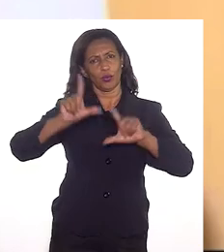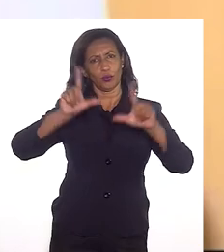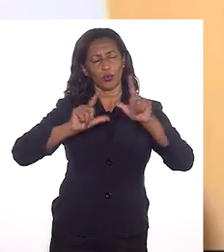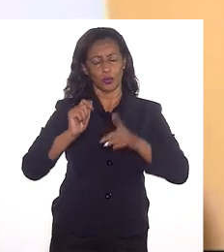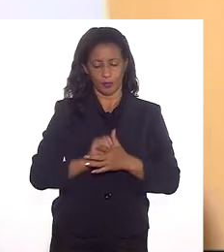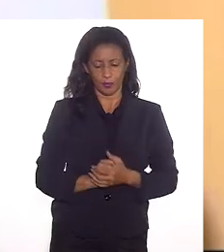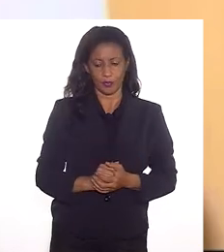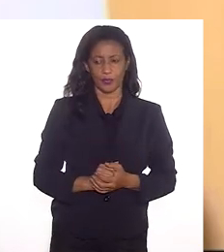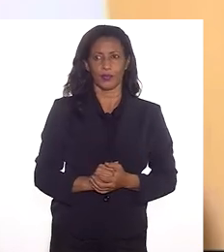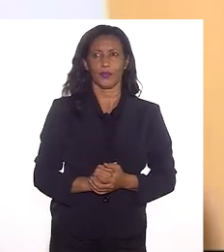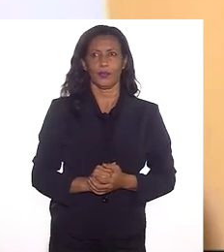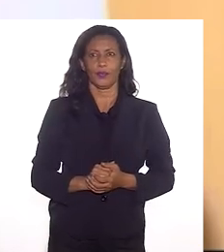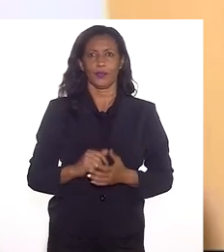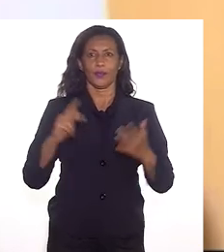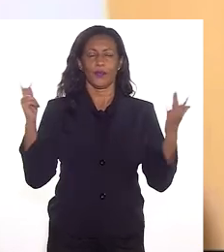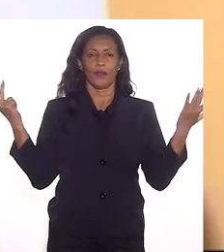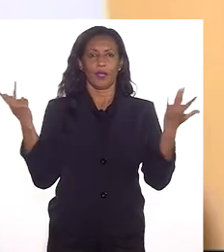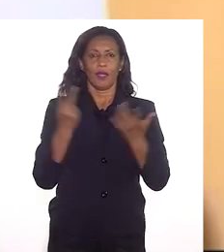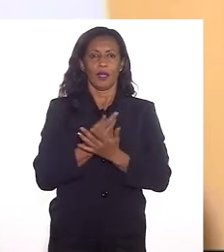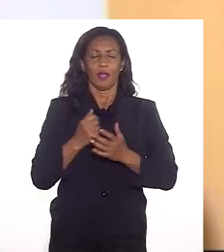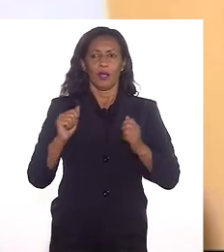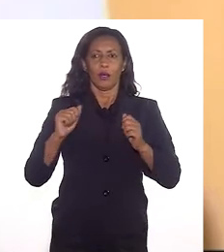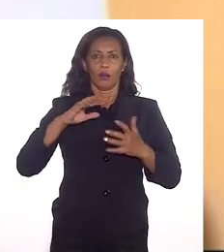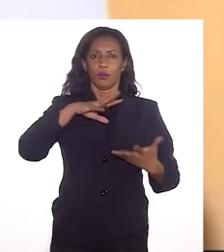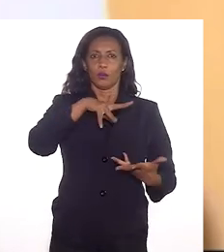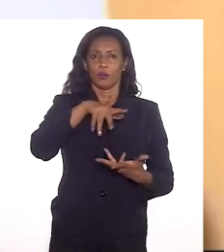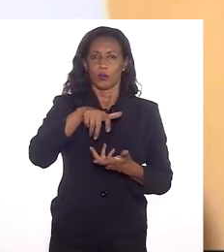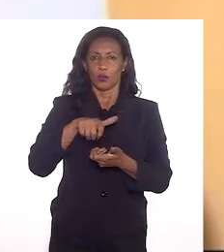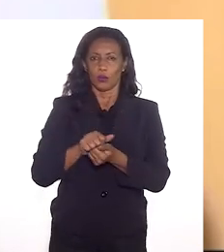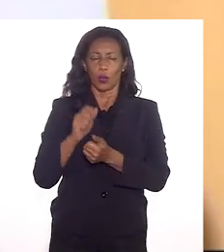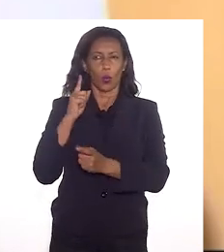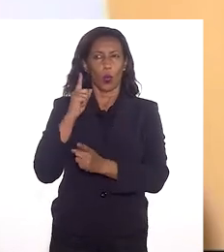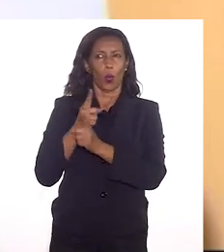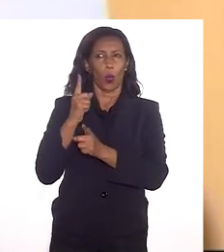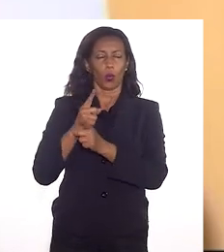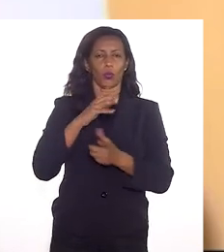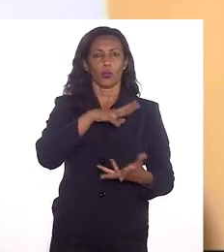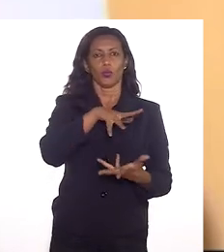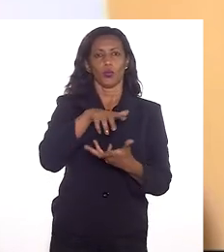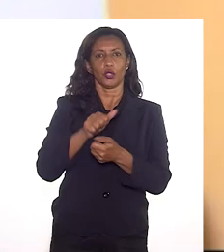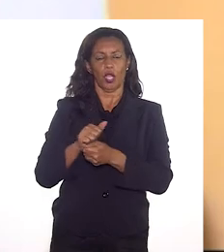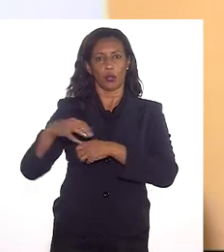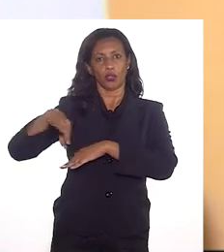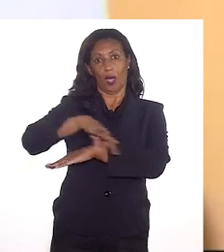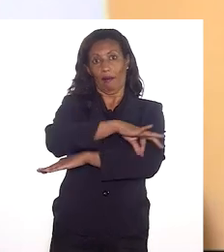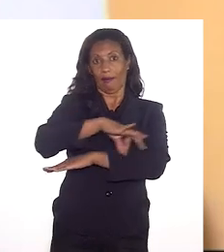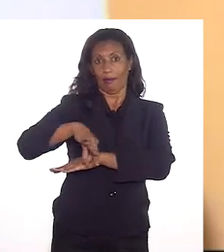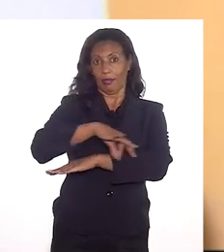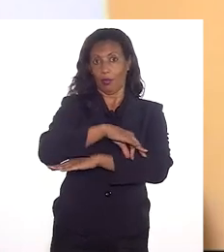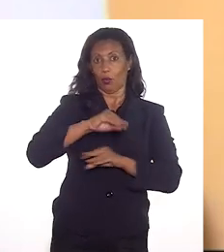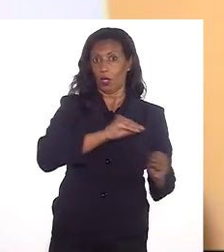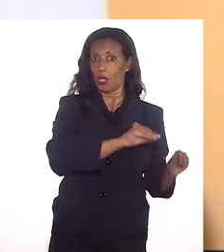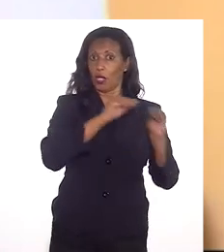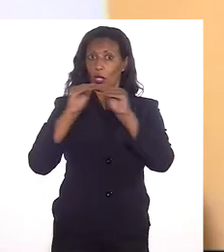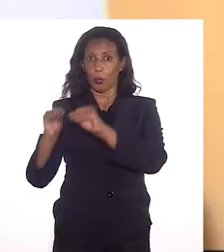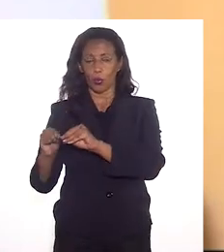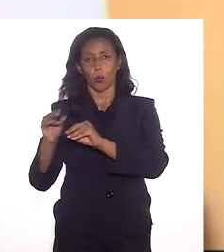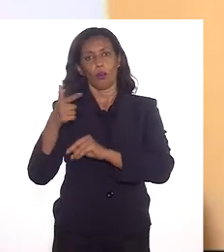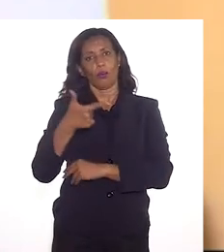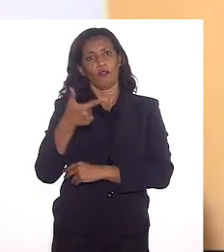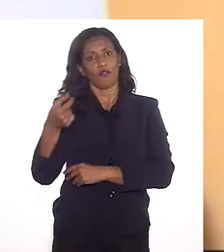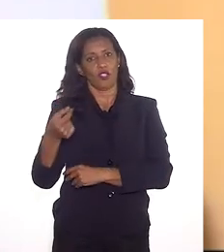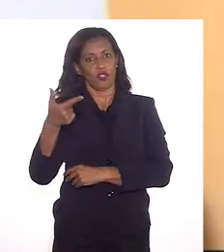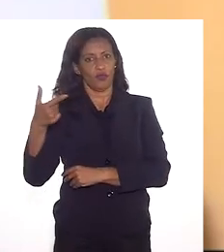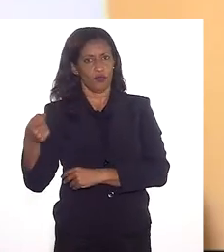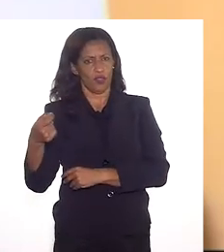Alerj, sobre o evento mundial, o encontro, né, mundial de arquitetura, que foi adiado para